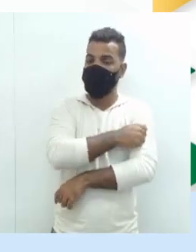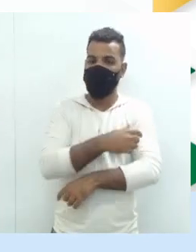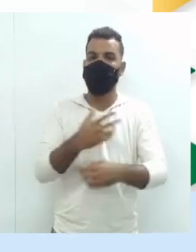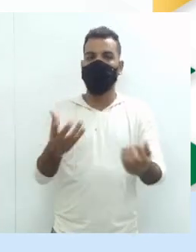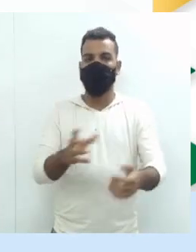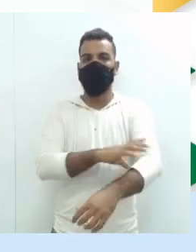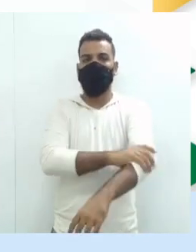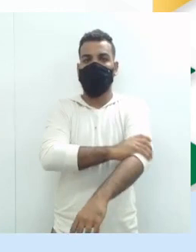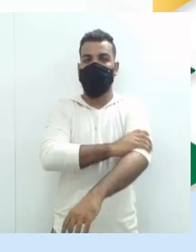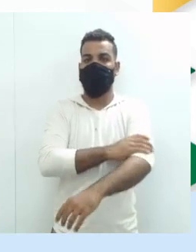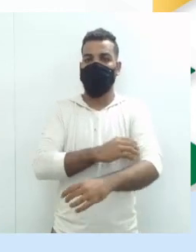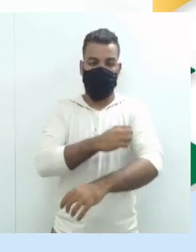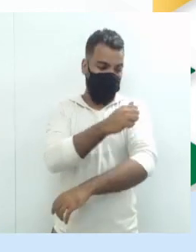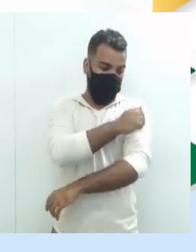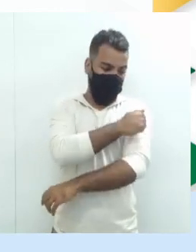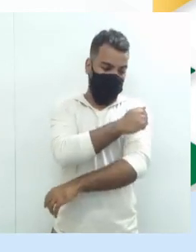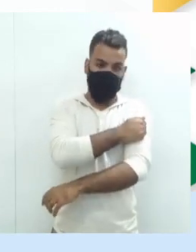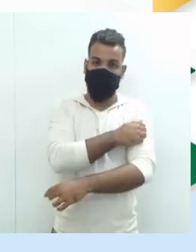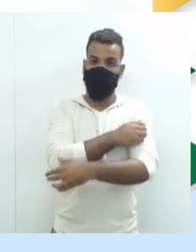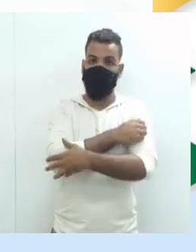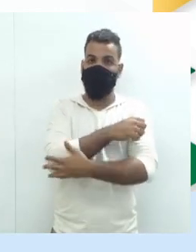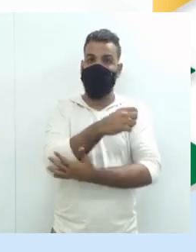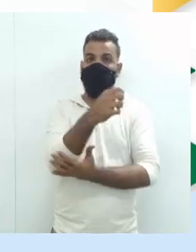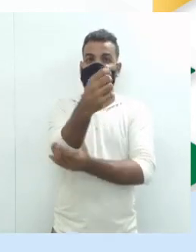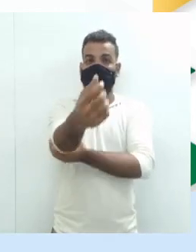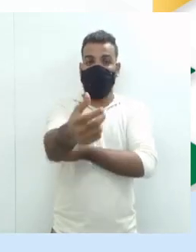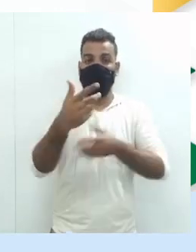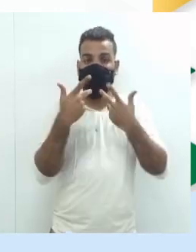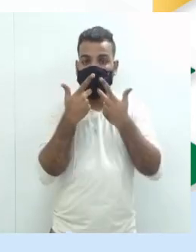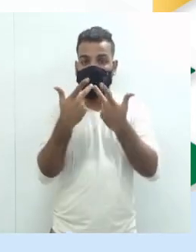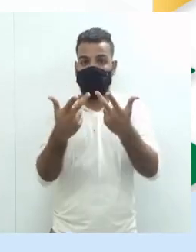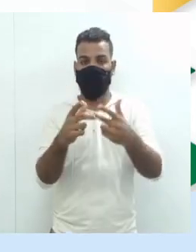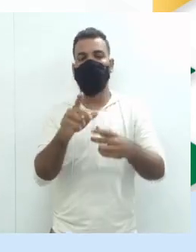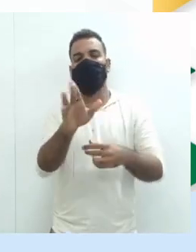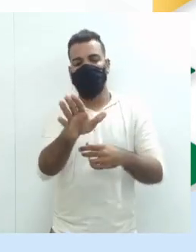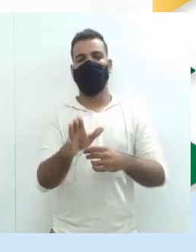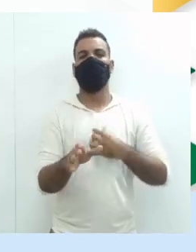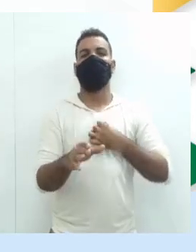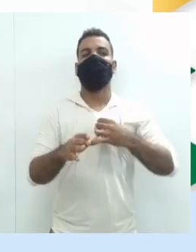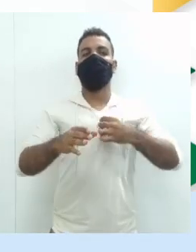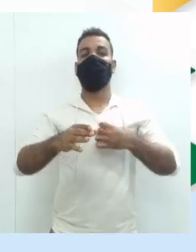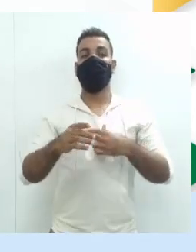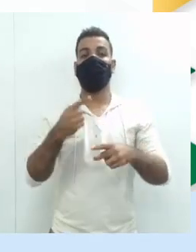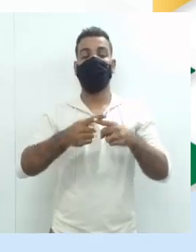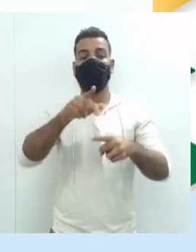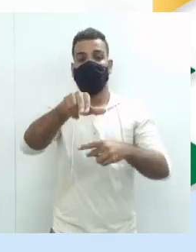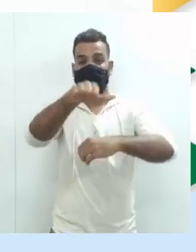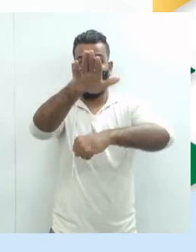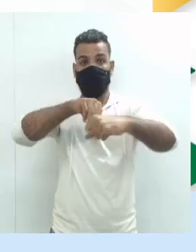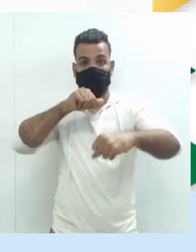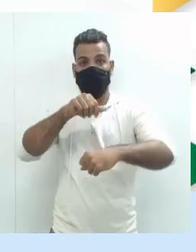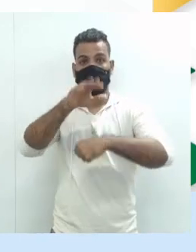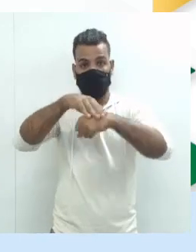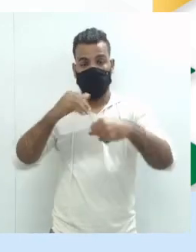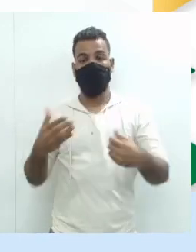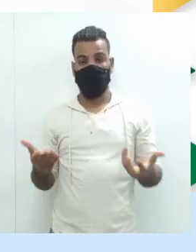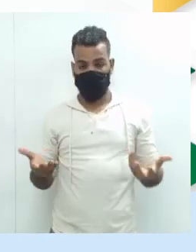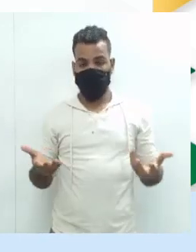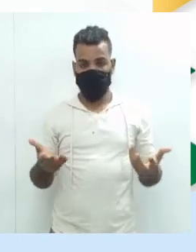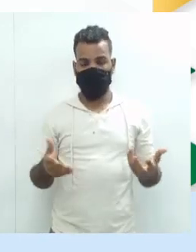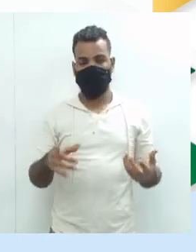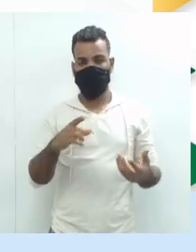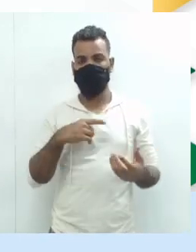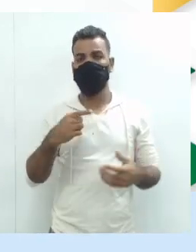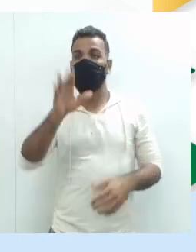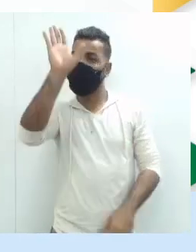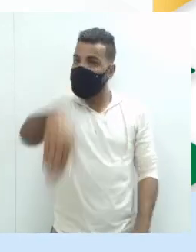a palavra estudantes na minha fala é um vocativo. Por quê? Porque eu estou utilizando para poder me dirigir a vocês, que são